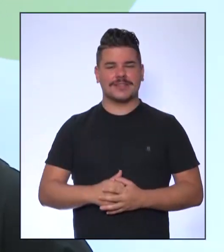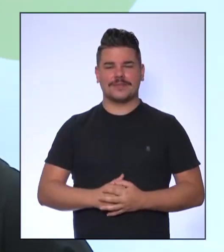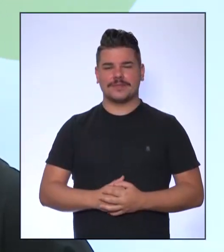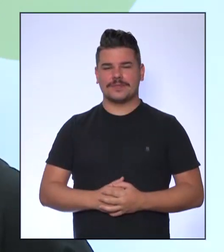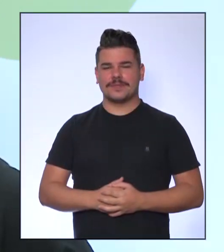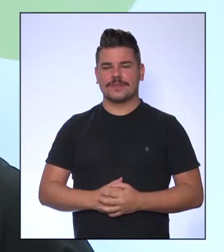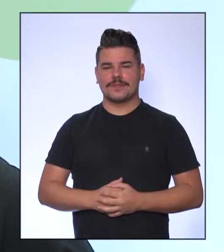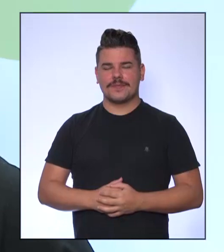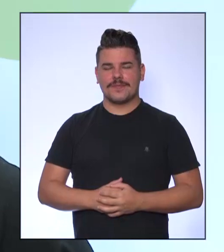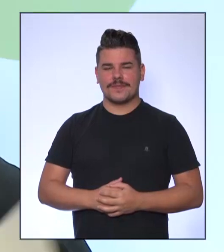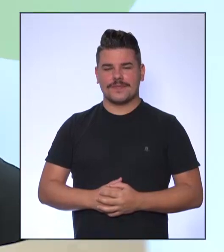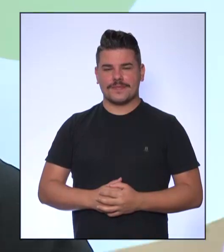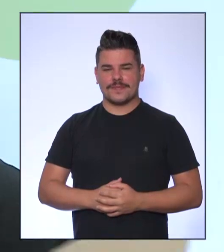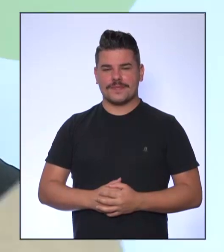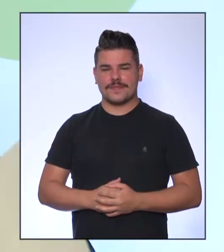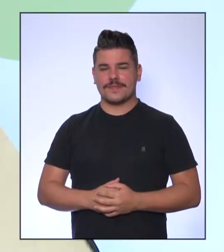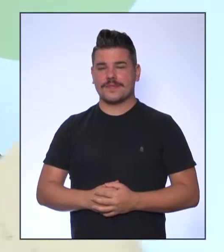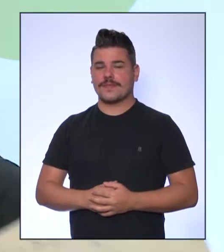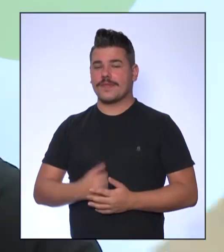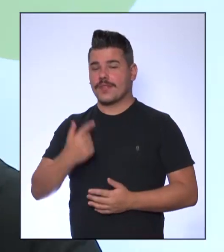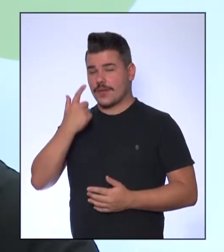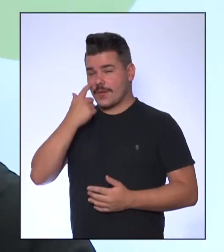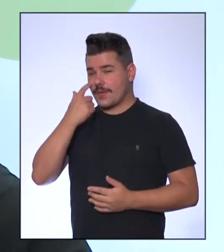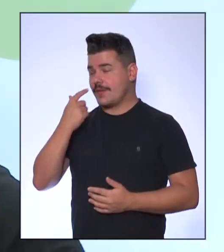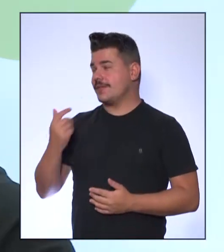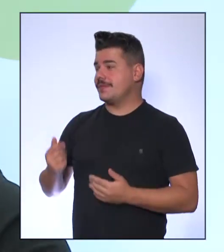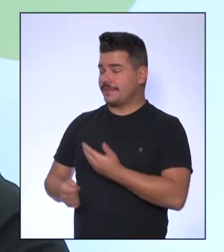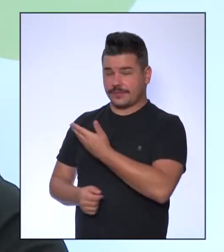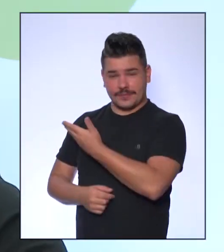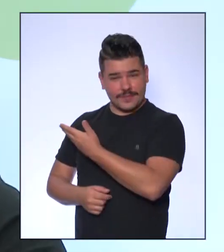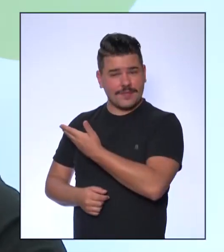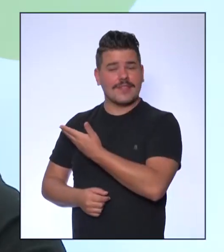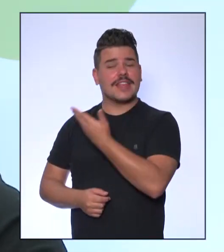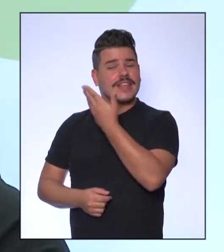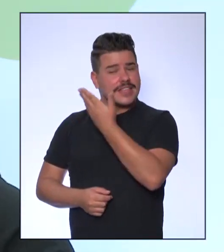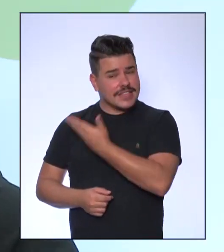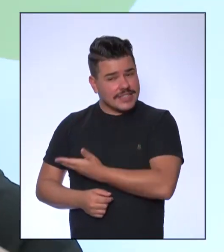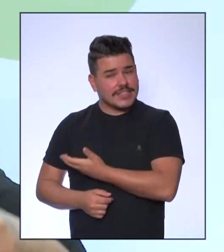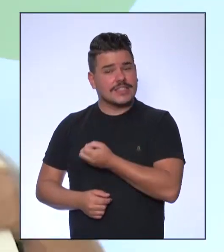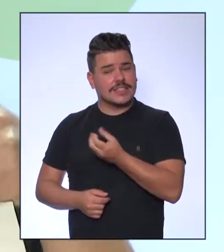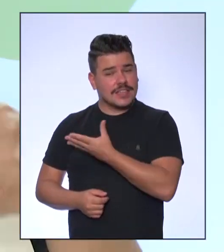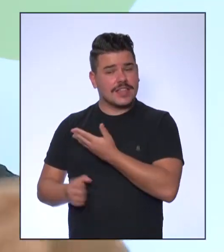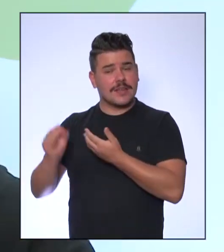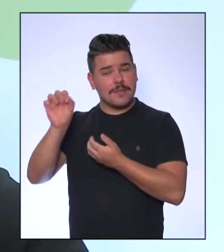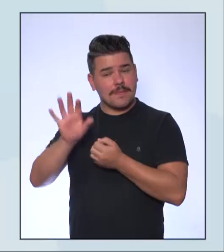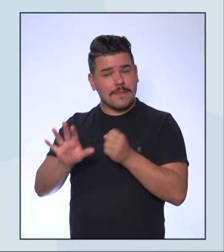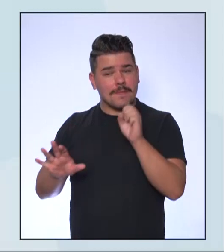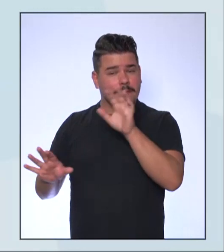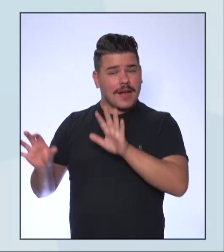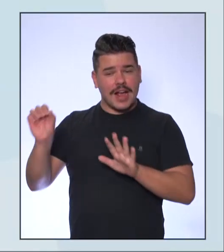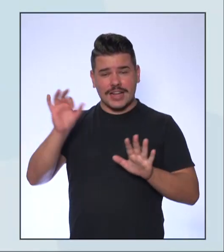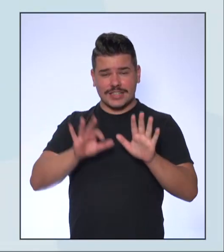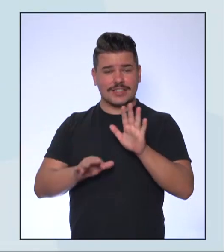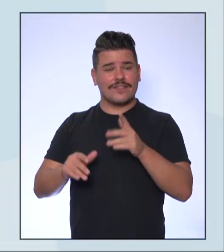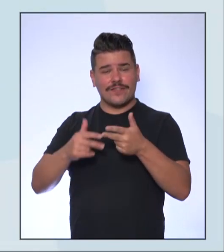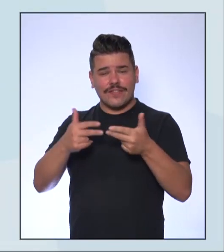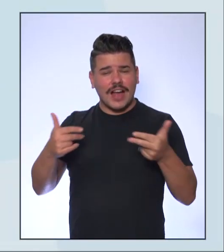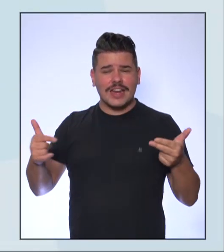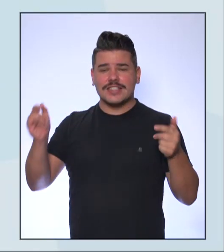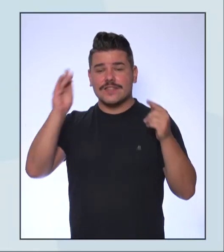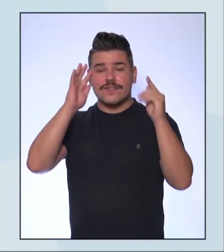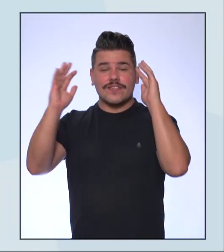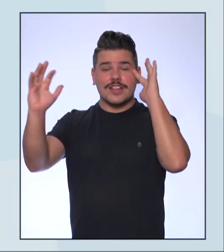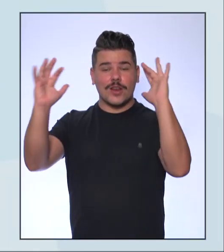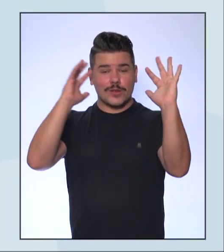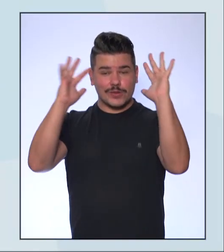página? Isso. Essas imagens, elas se remetem a vários tipos de filosofia,